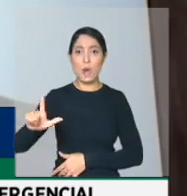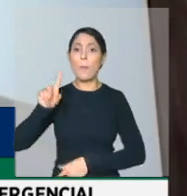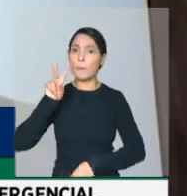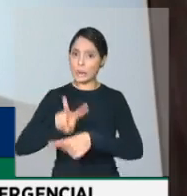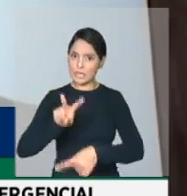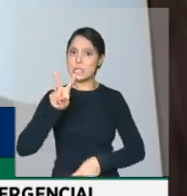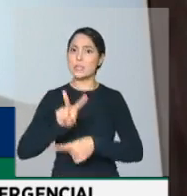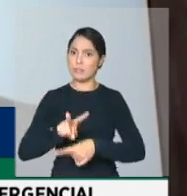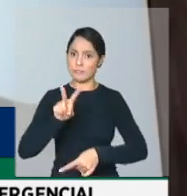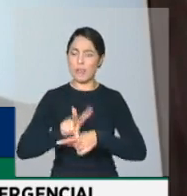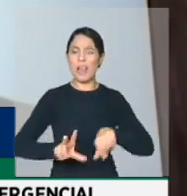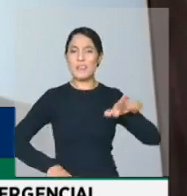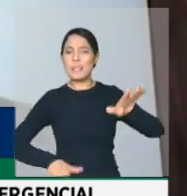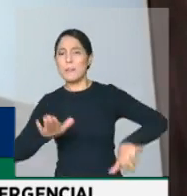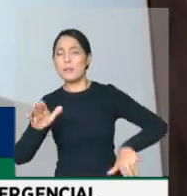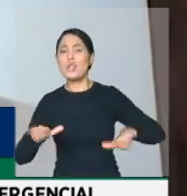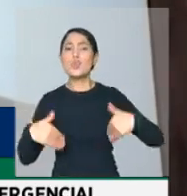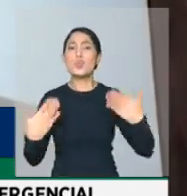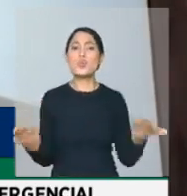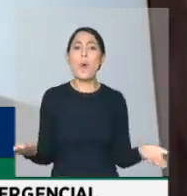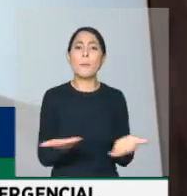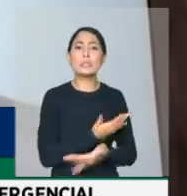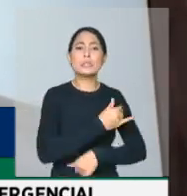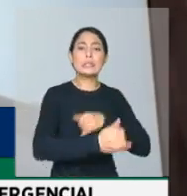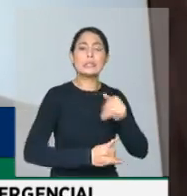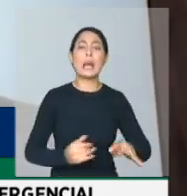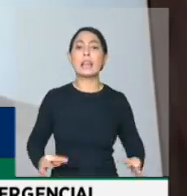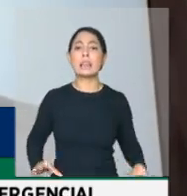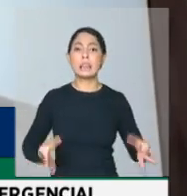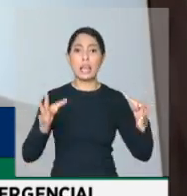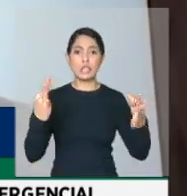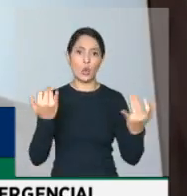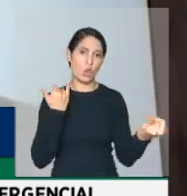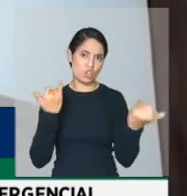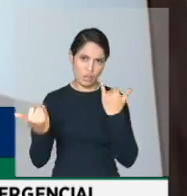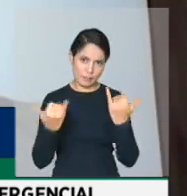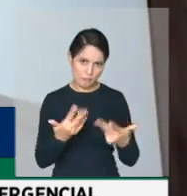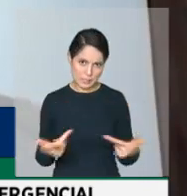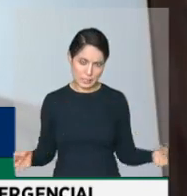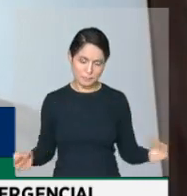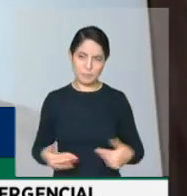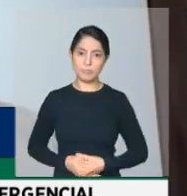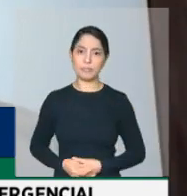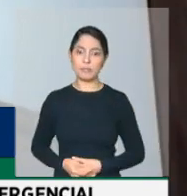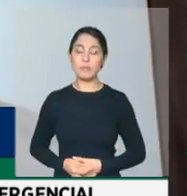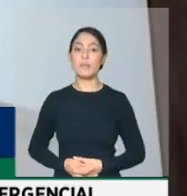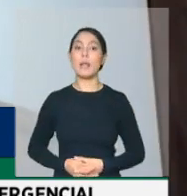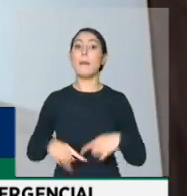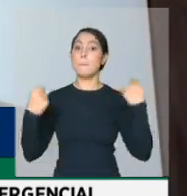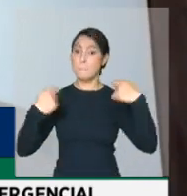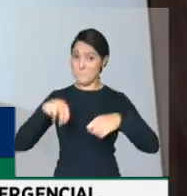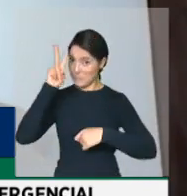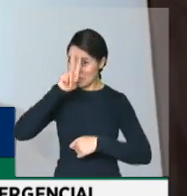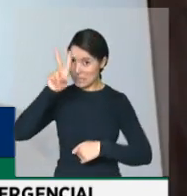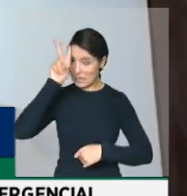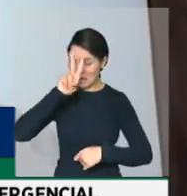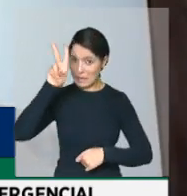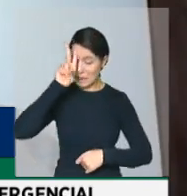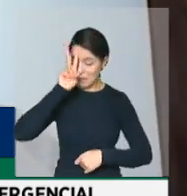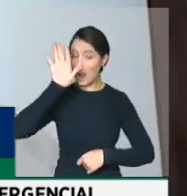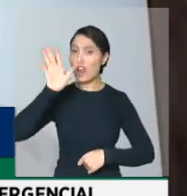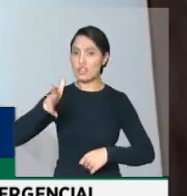muitos casos de processos automatizados e de tecnologias de informação. Não podemos nos esquecer que, como bem